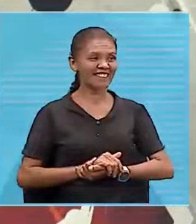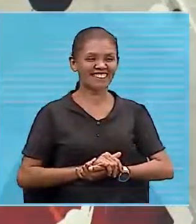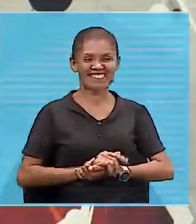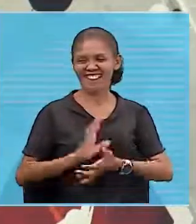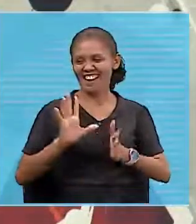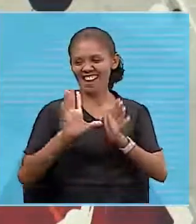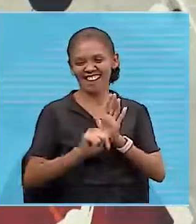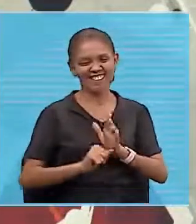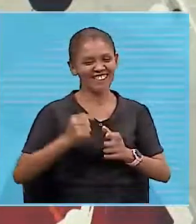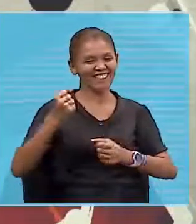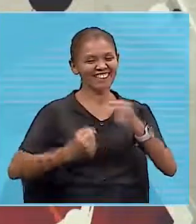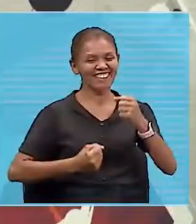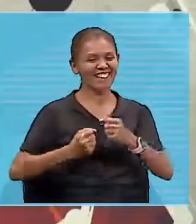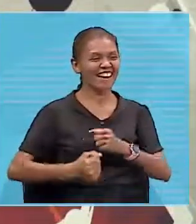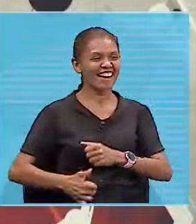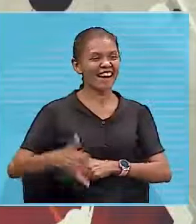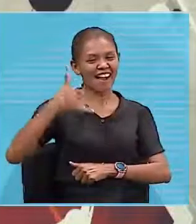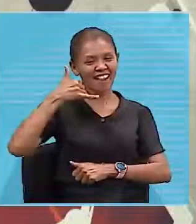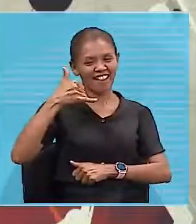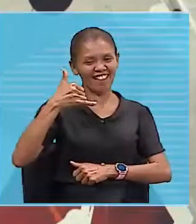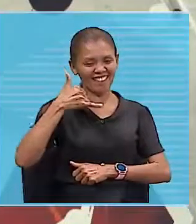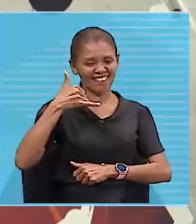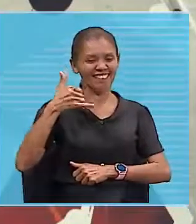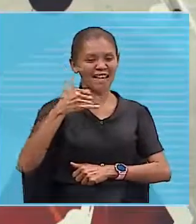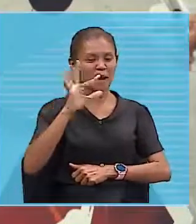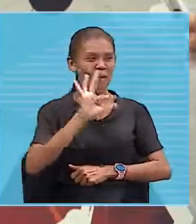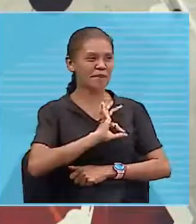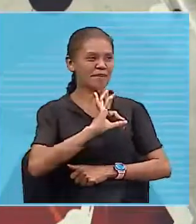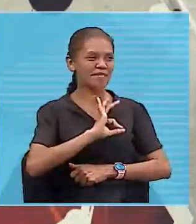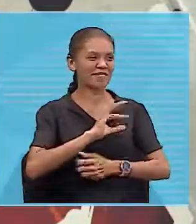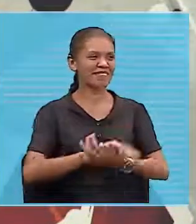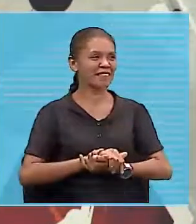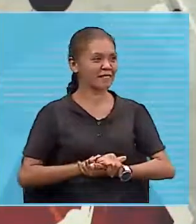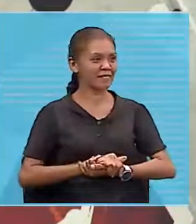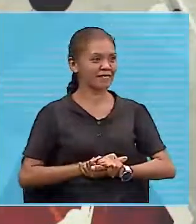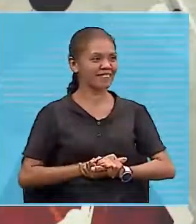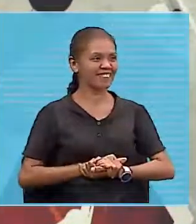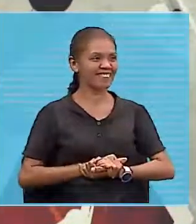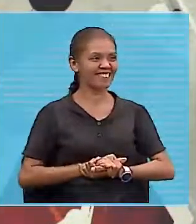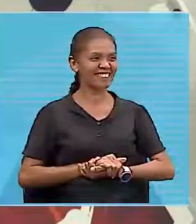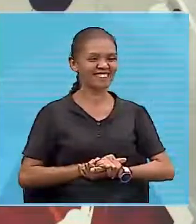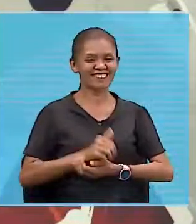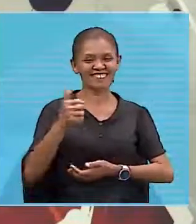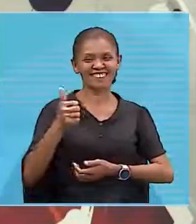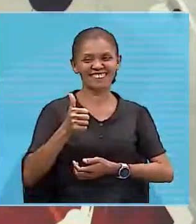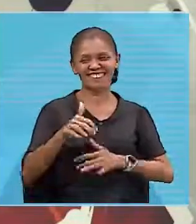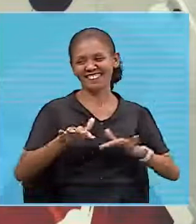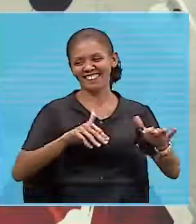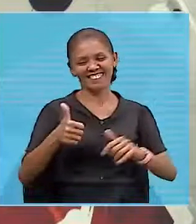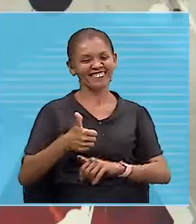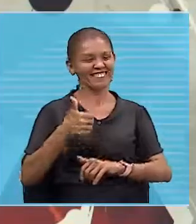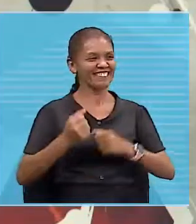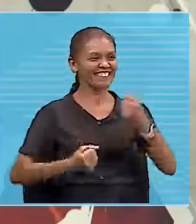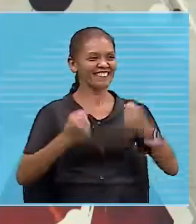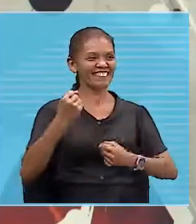polícia menina hein isso é de primeira o dia uma praça as mulher correndo